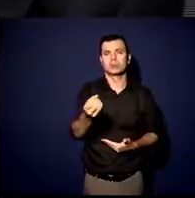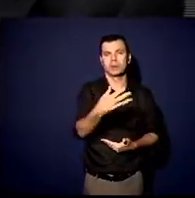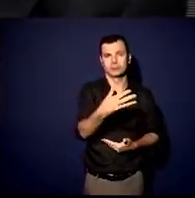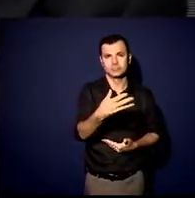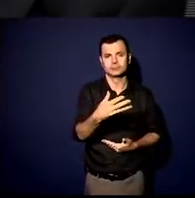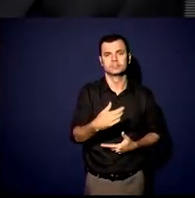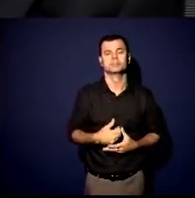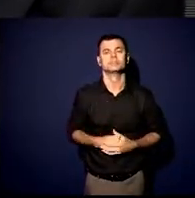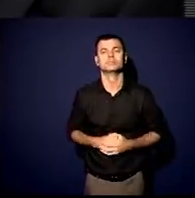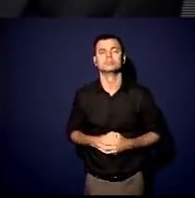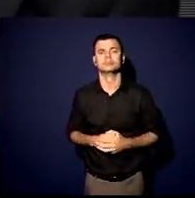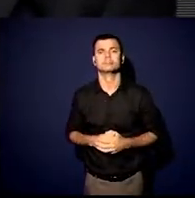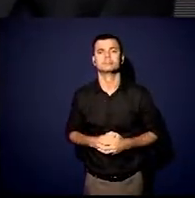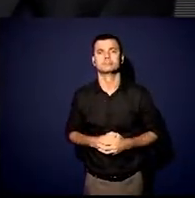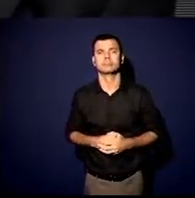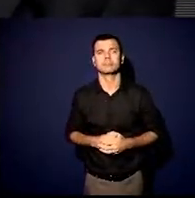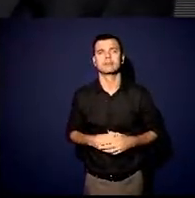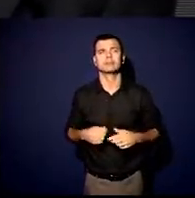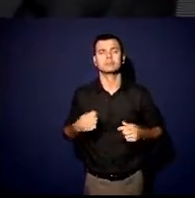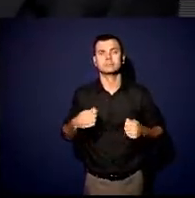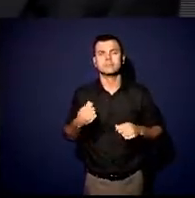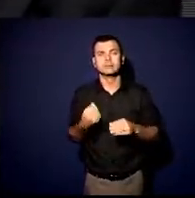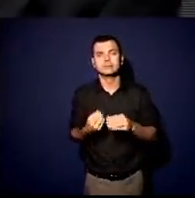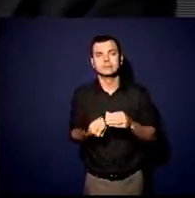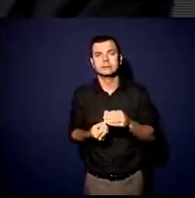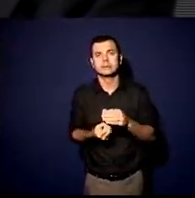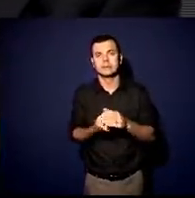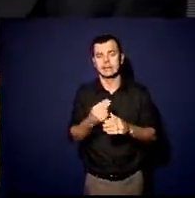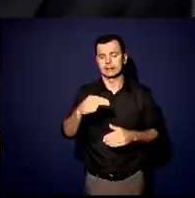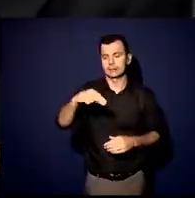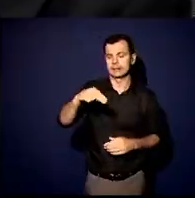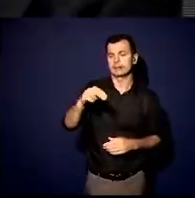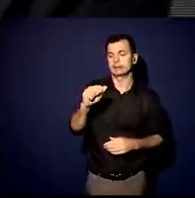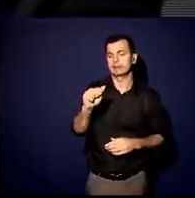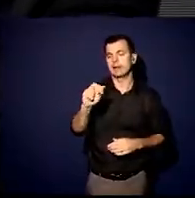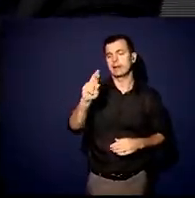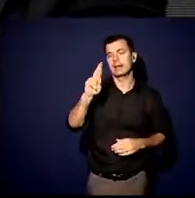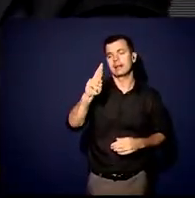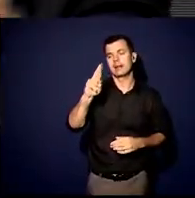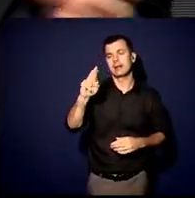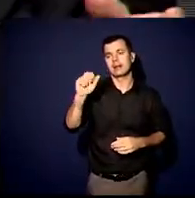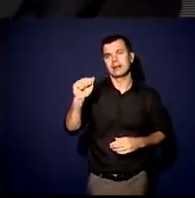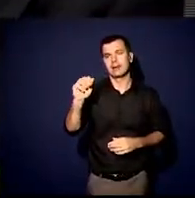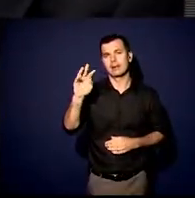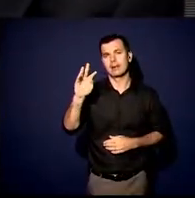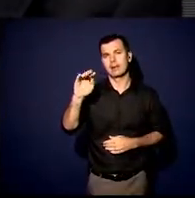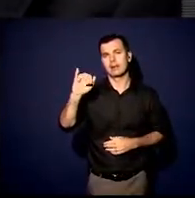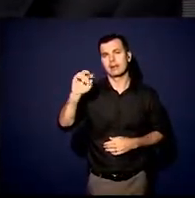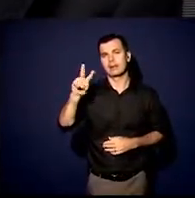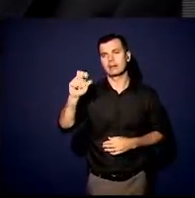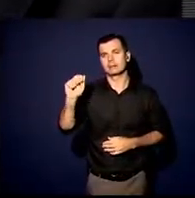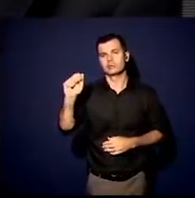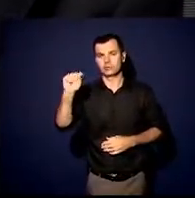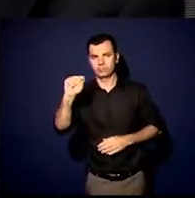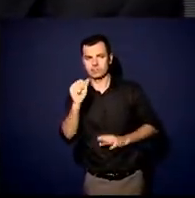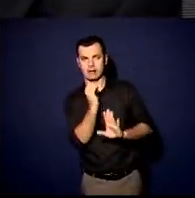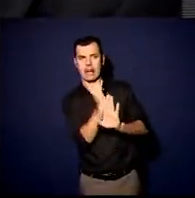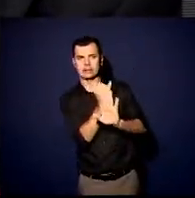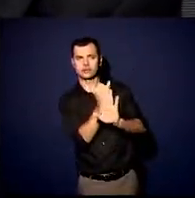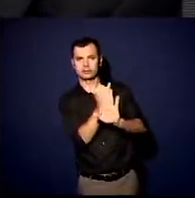é criar narrativas a expressão negativas hoje tem um trânsito digamos